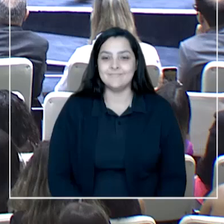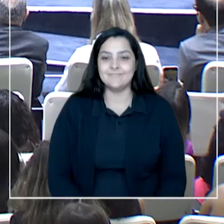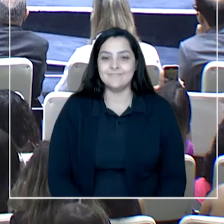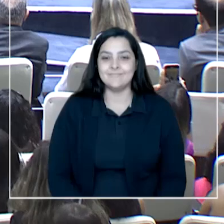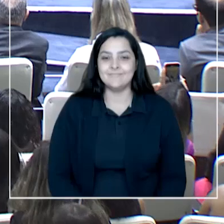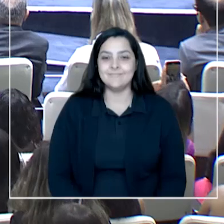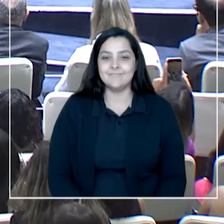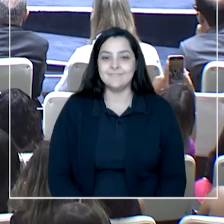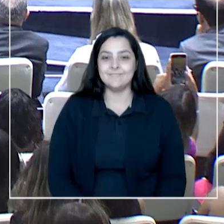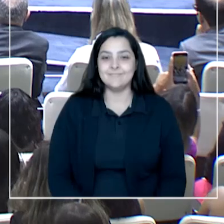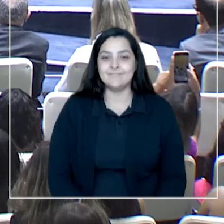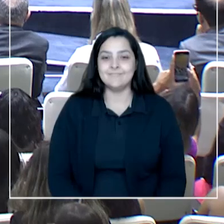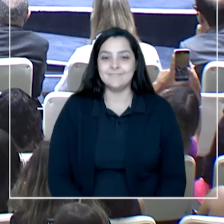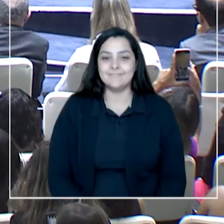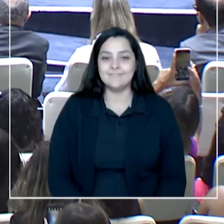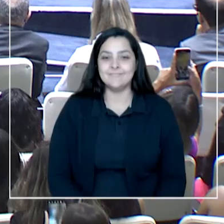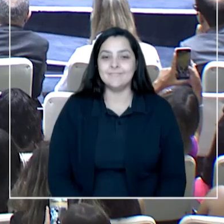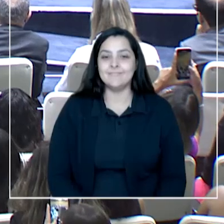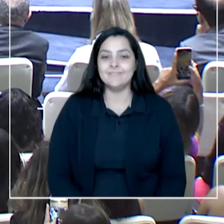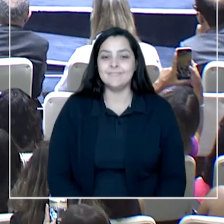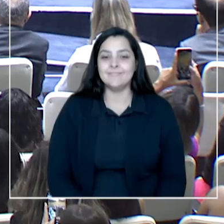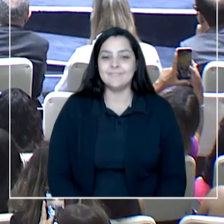Pode...